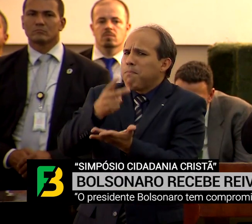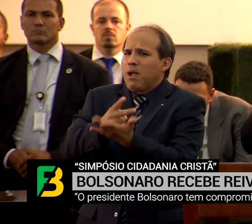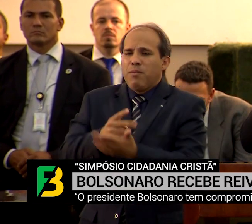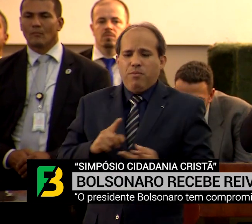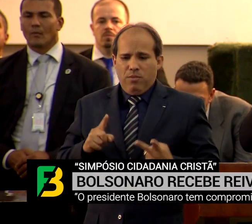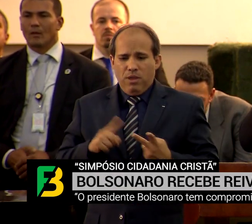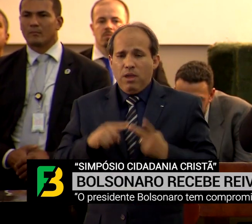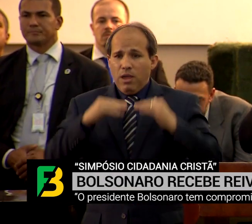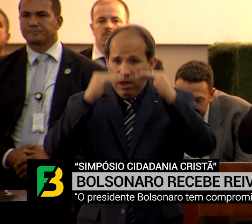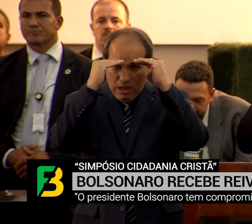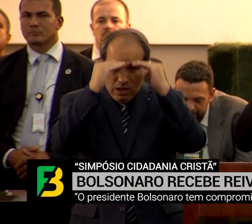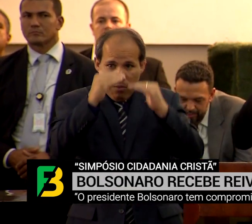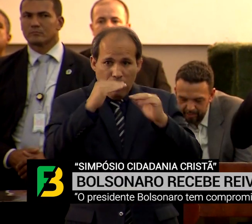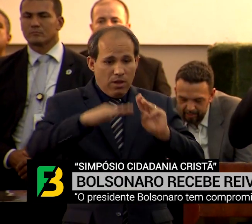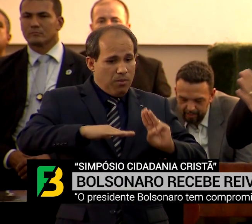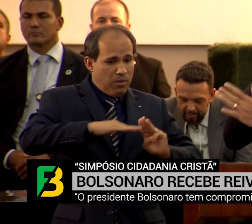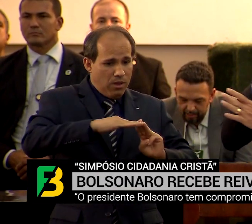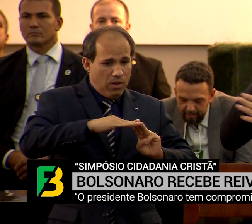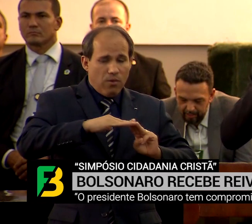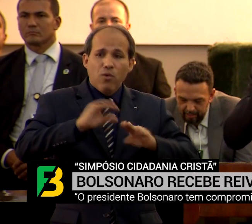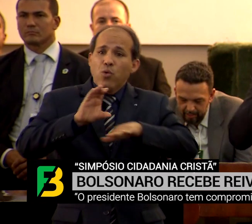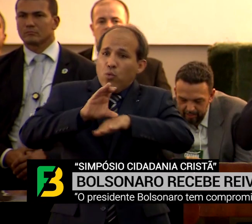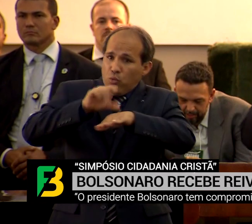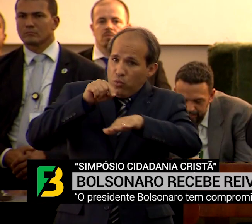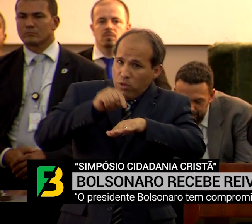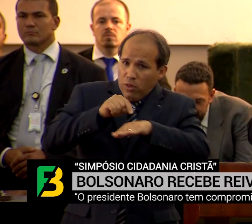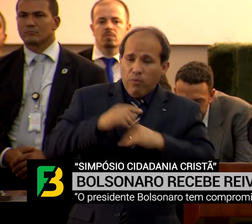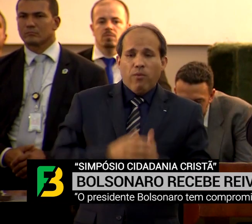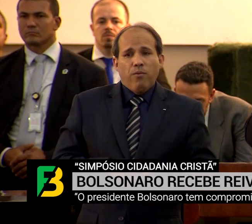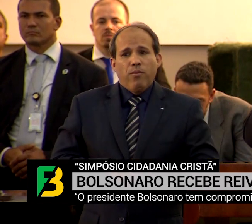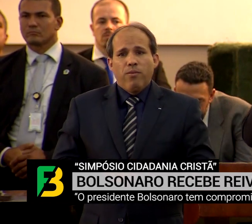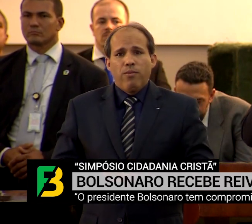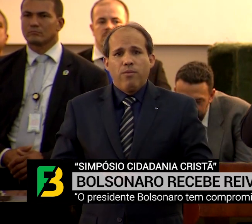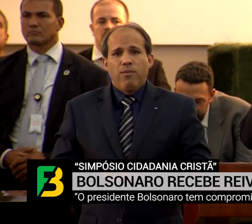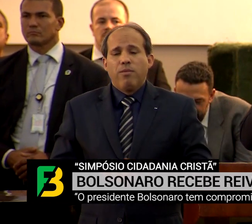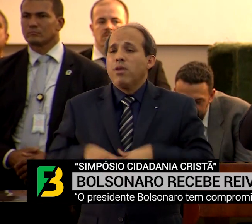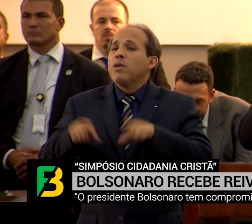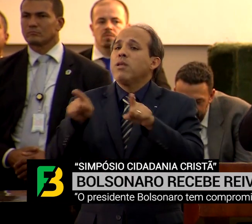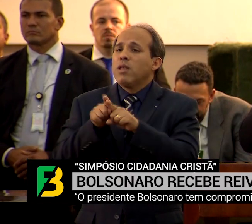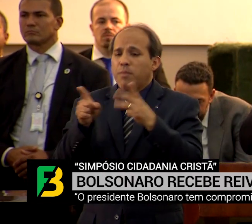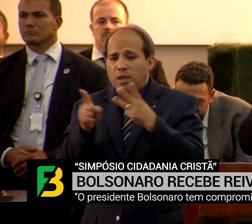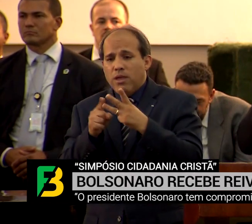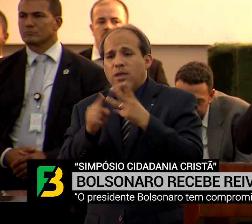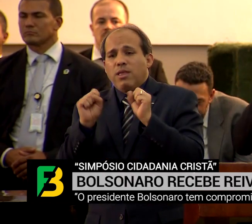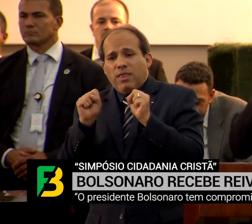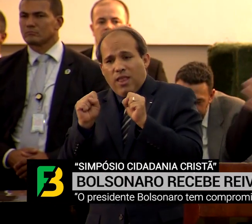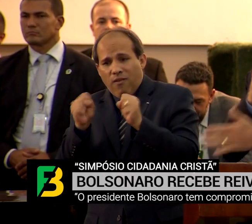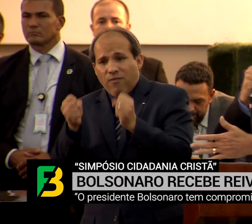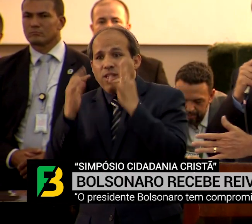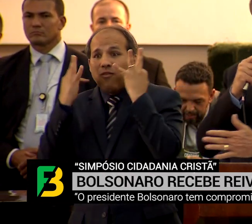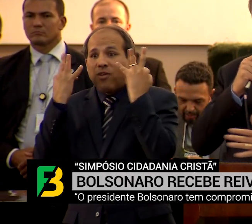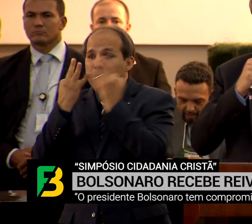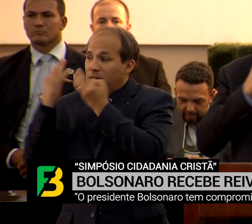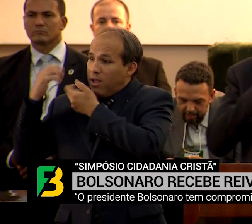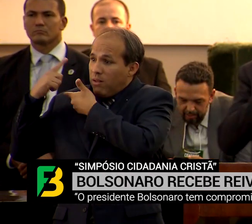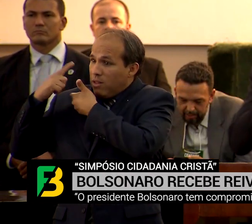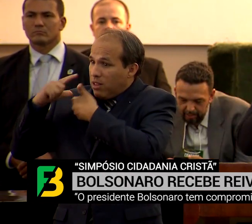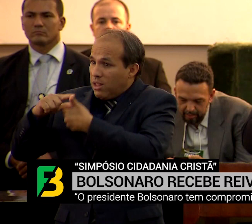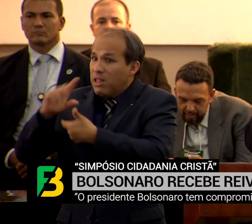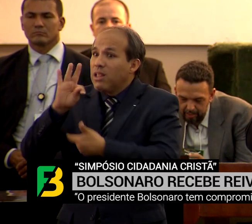que respeita os militares e a Constituição, que defende a família tradicional